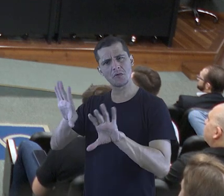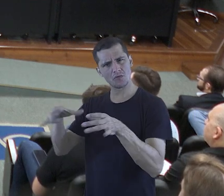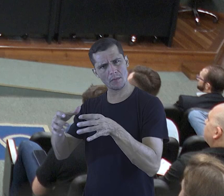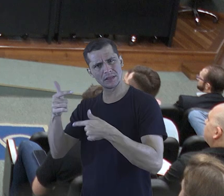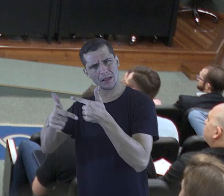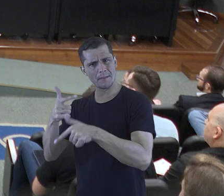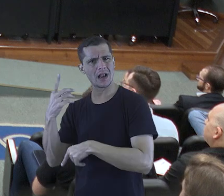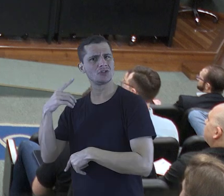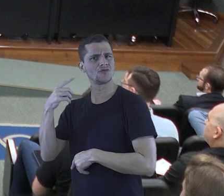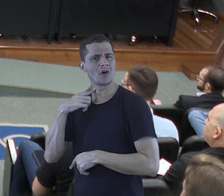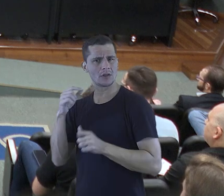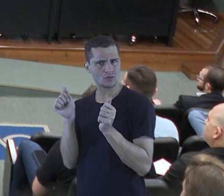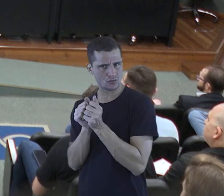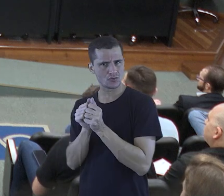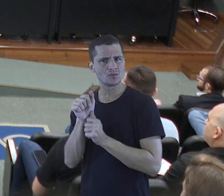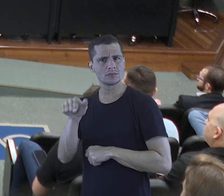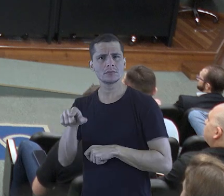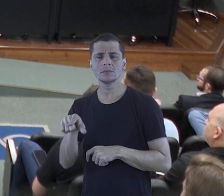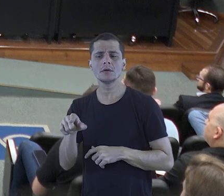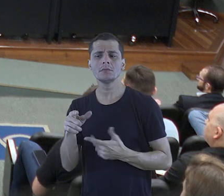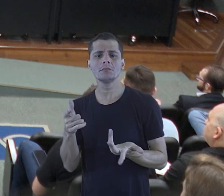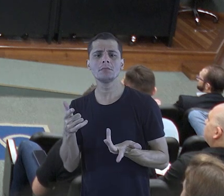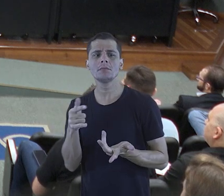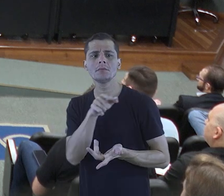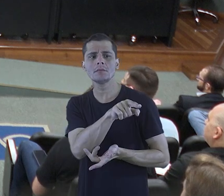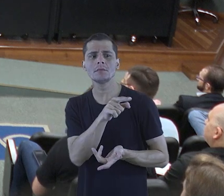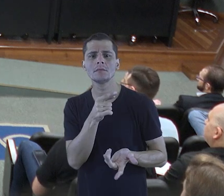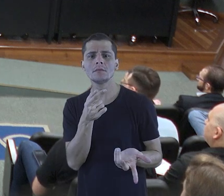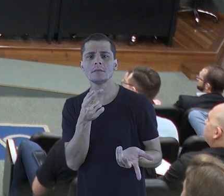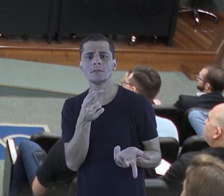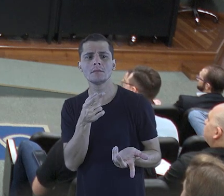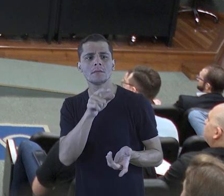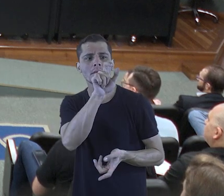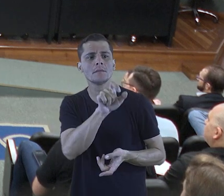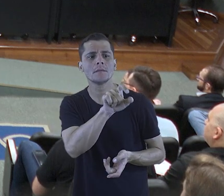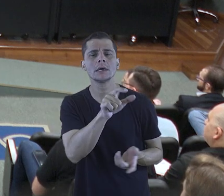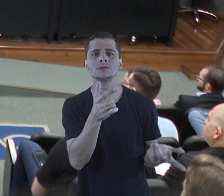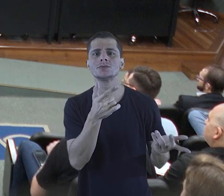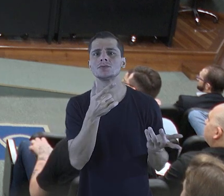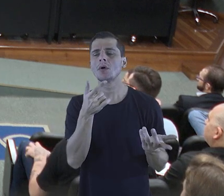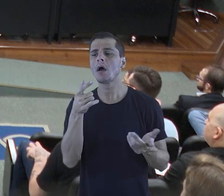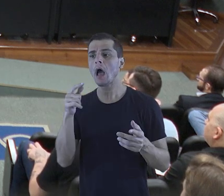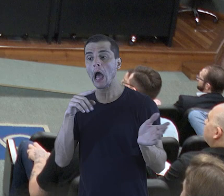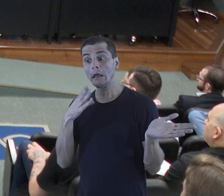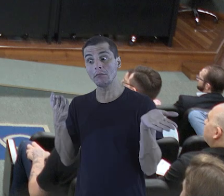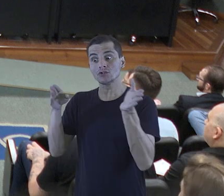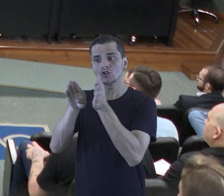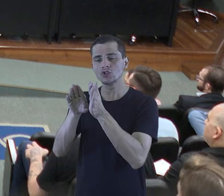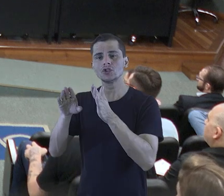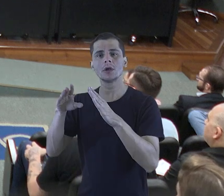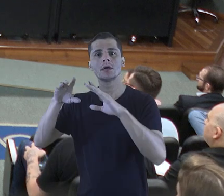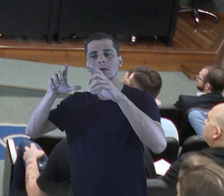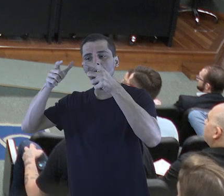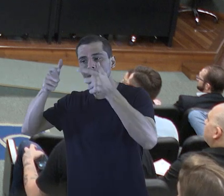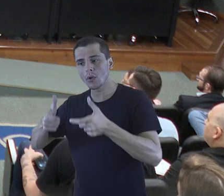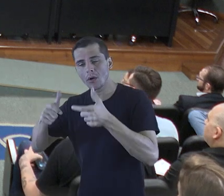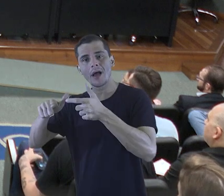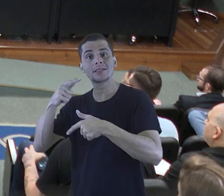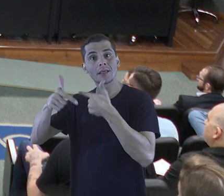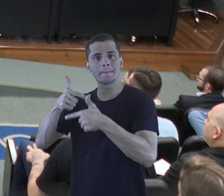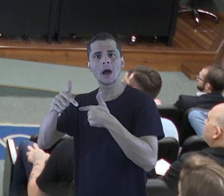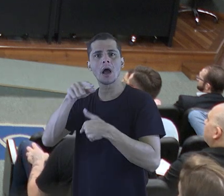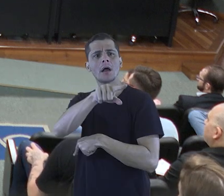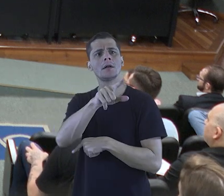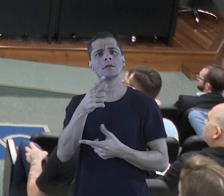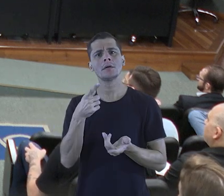Quando eu saí da farmácia, eu ainda recebi um WhatsApp de um laboratório X, que